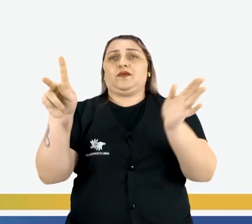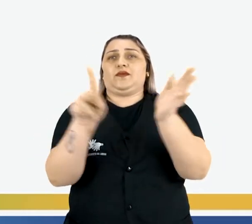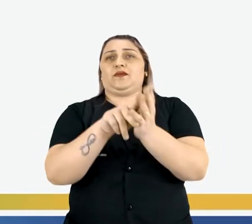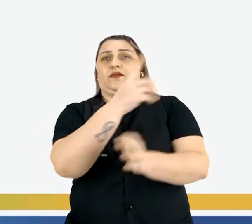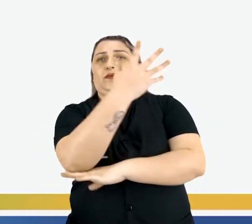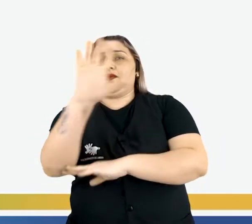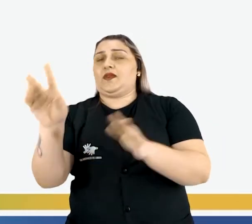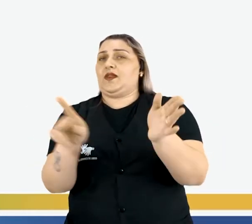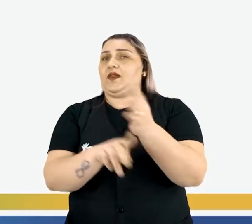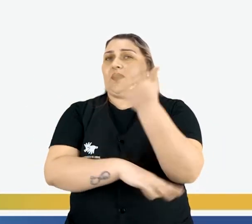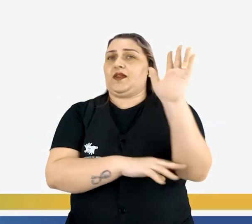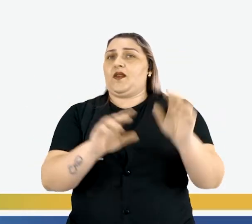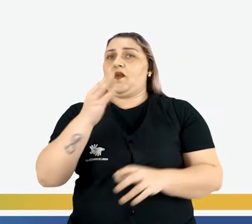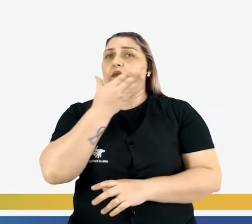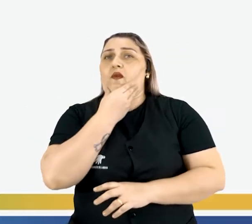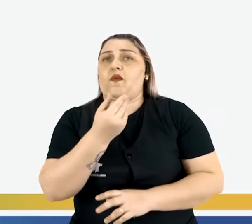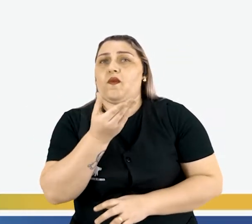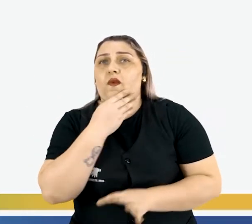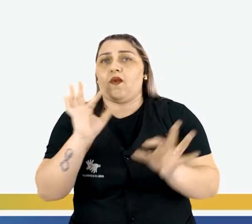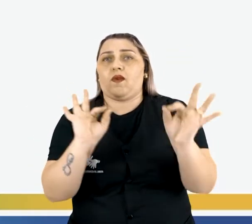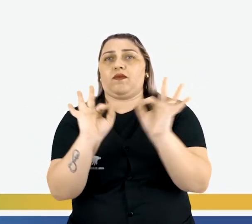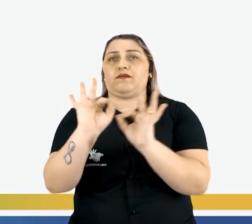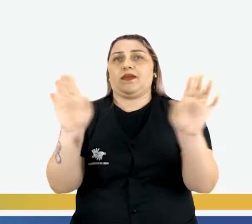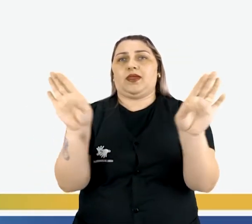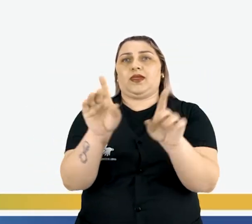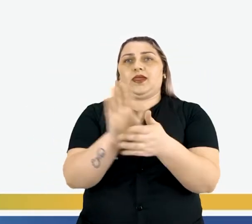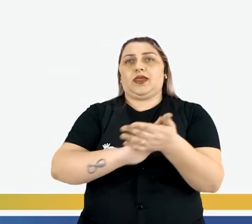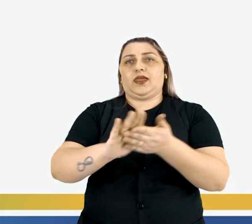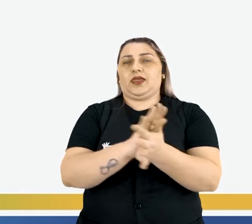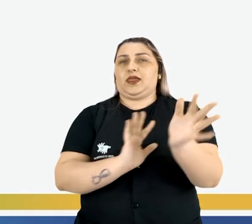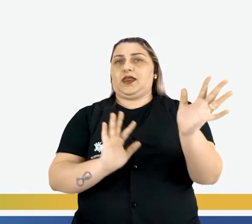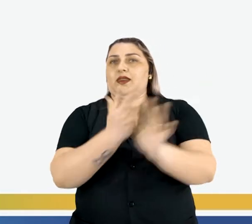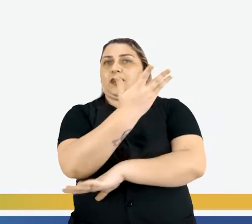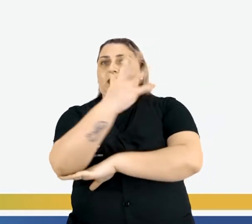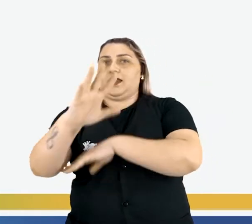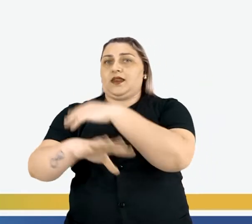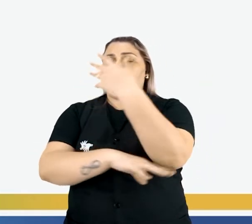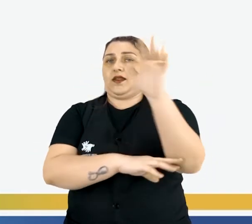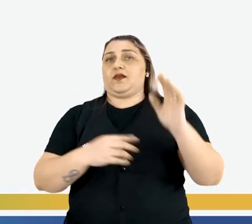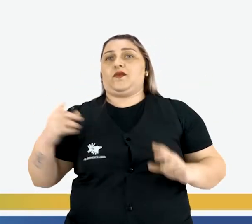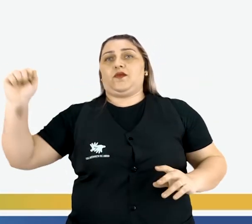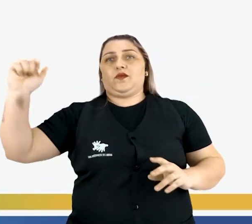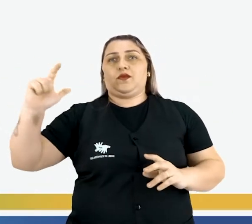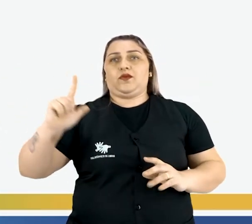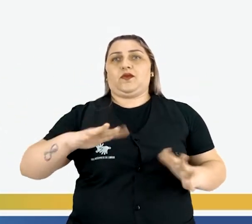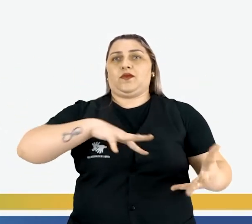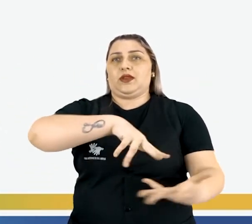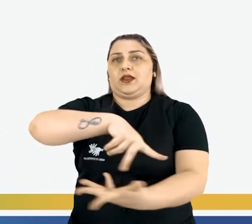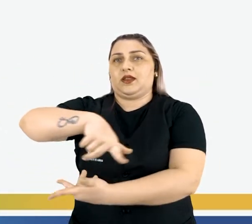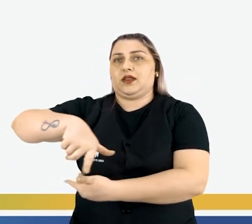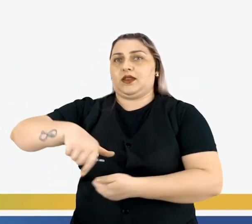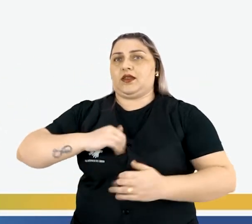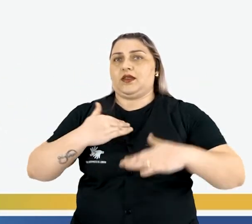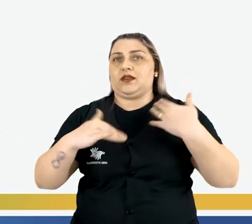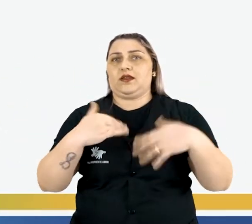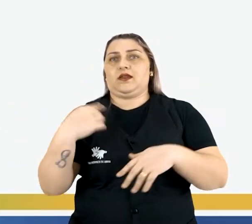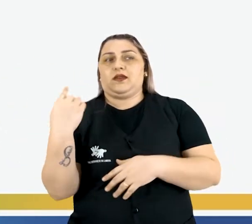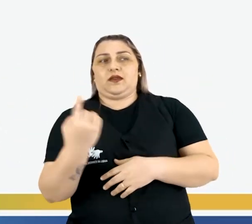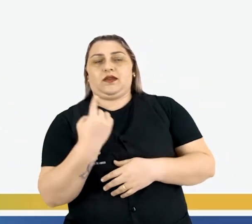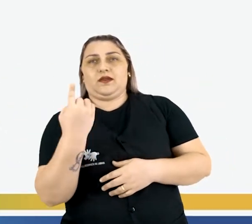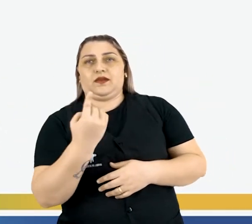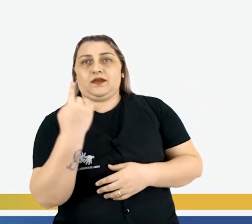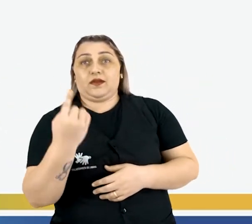Não é o homem que faz nada na natureza. A natureza, o sol, a terra vai se movimentando. Então,